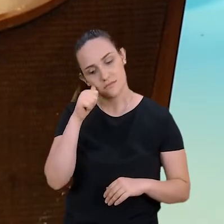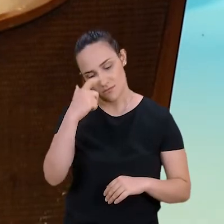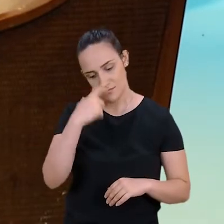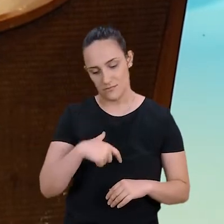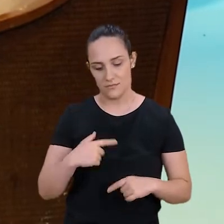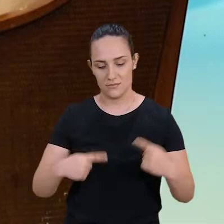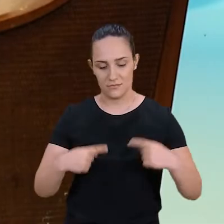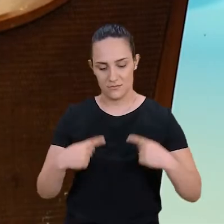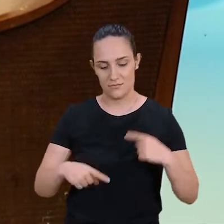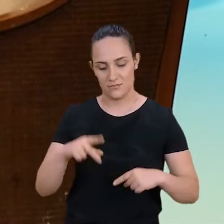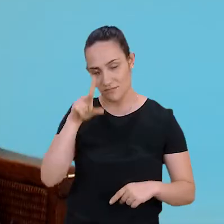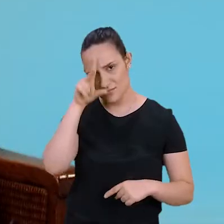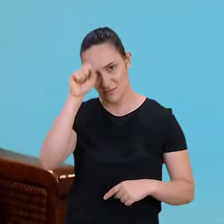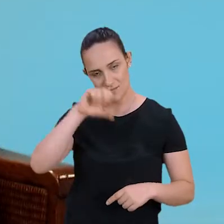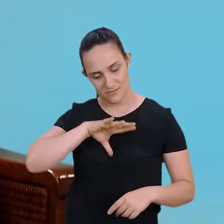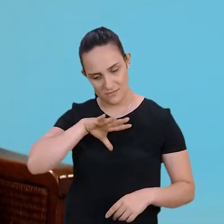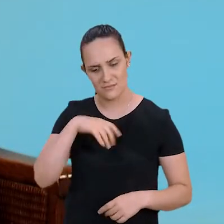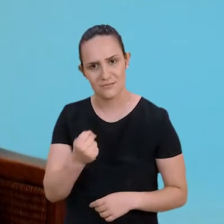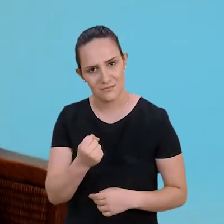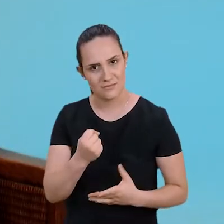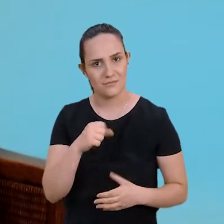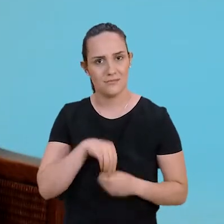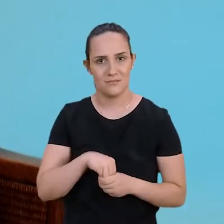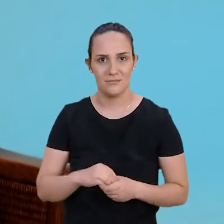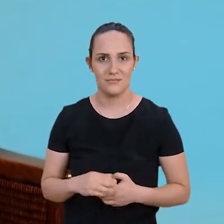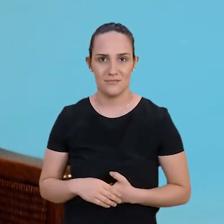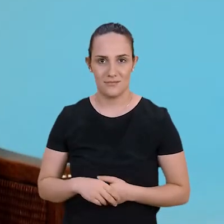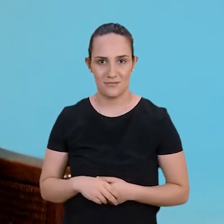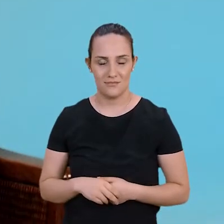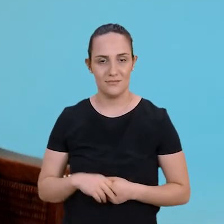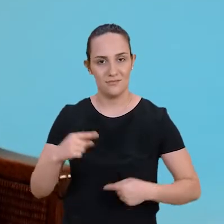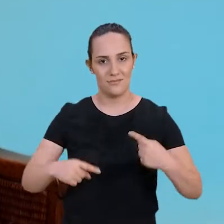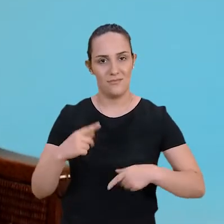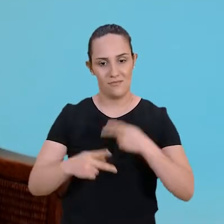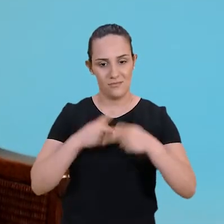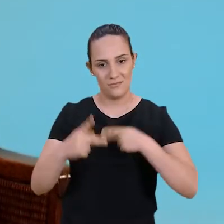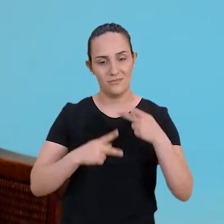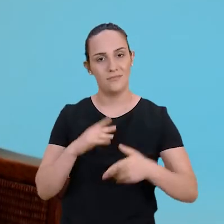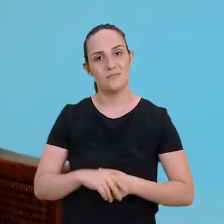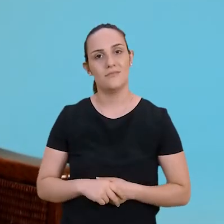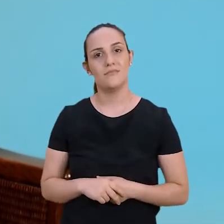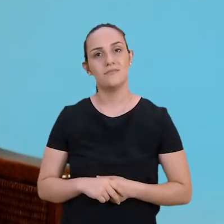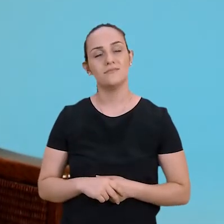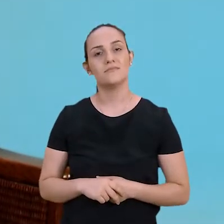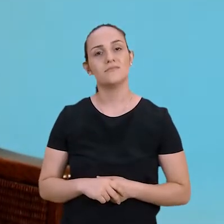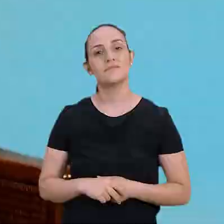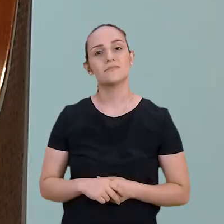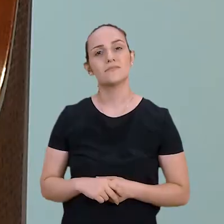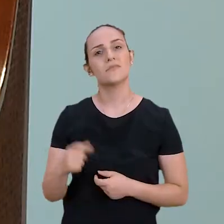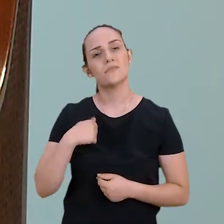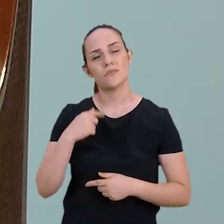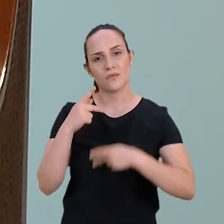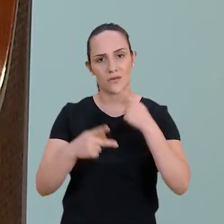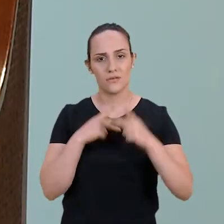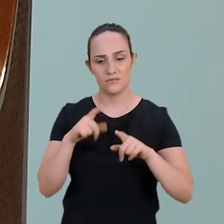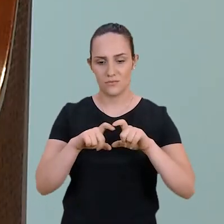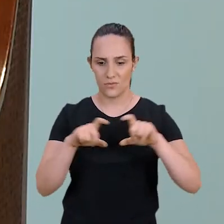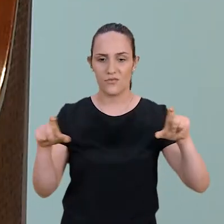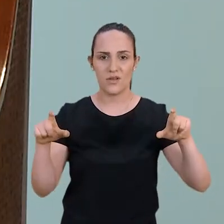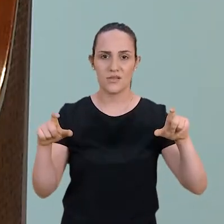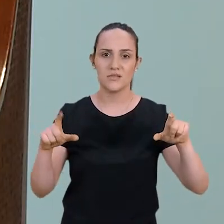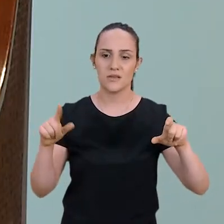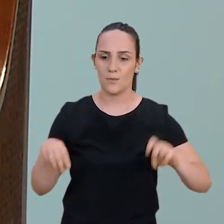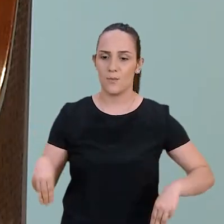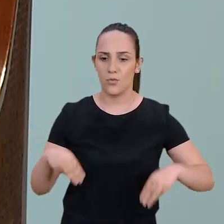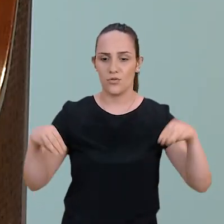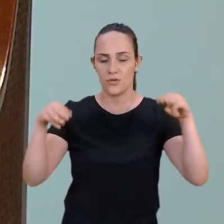tem uma força. Eu acho que a mulher tem isso, né? Então, eu vou de usar... debater, de falar. Eu vou usar uma expressão, né, que é uma expressão moderna, que é